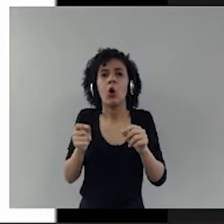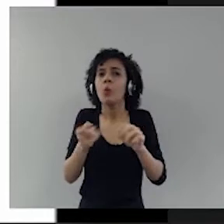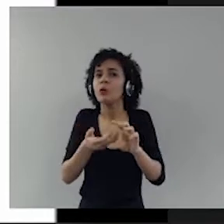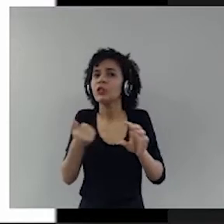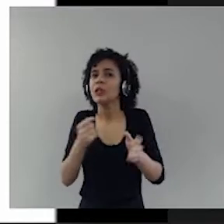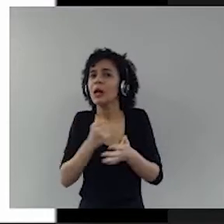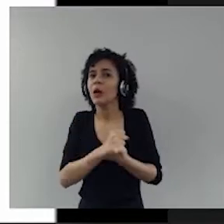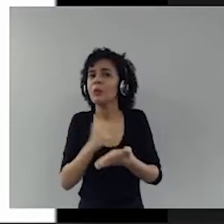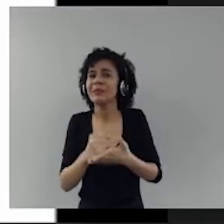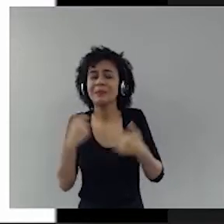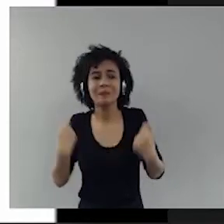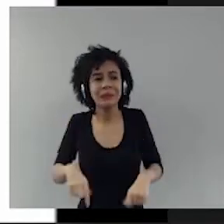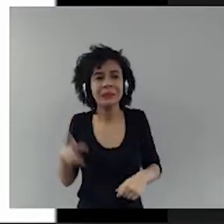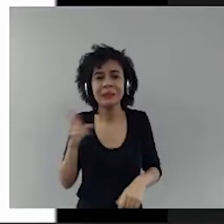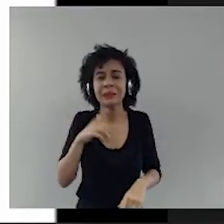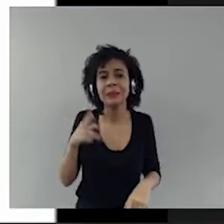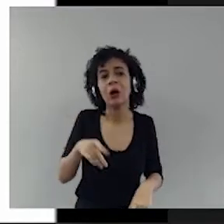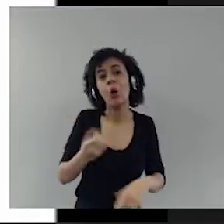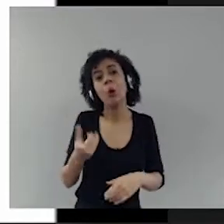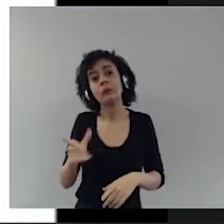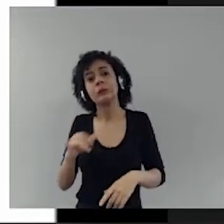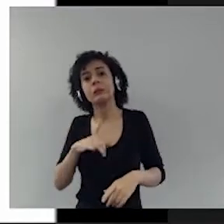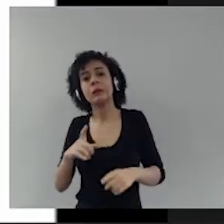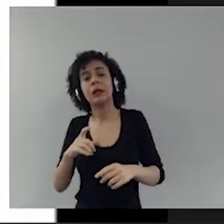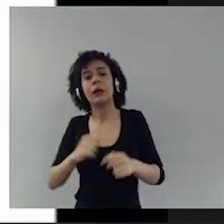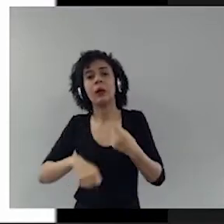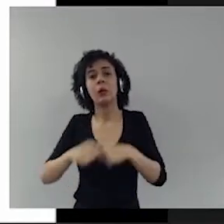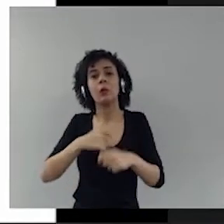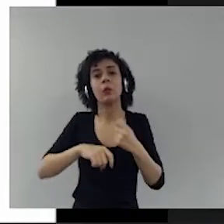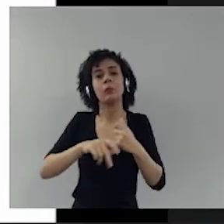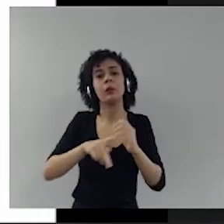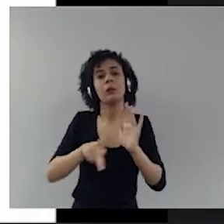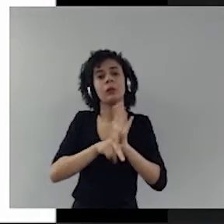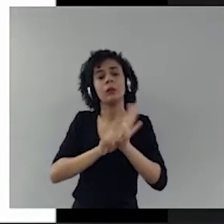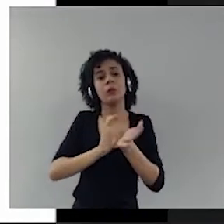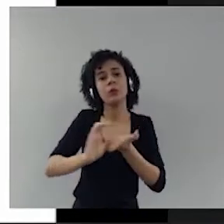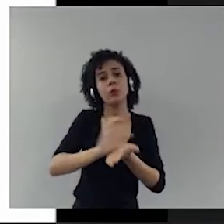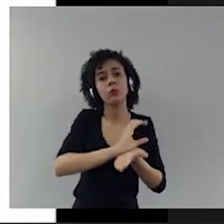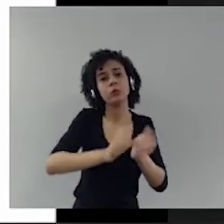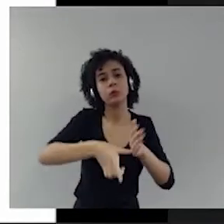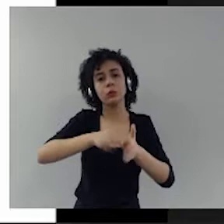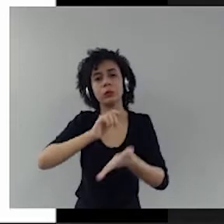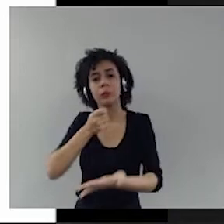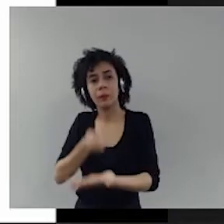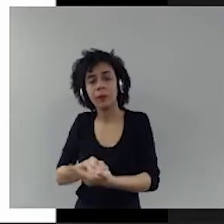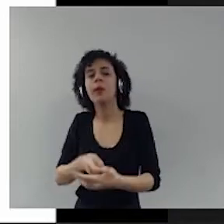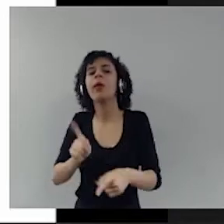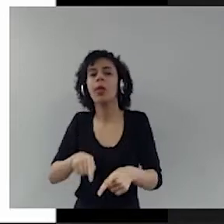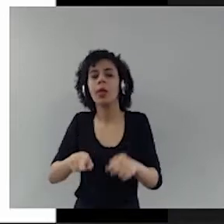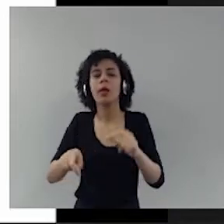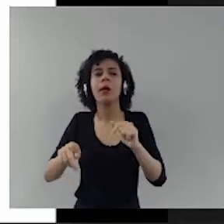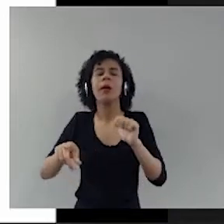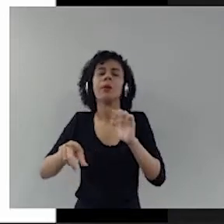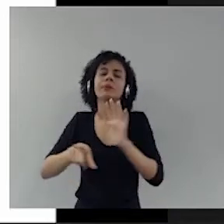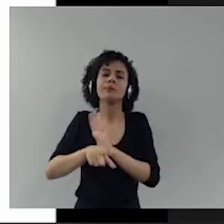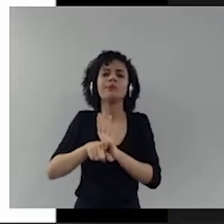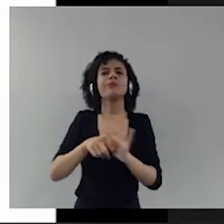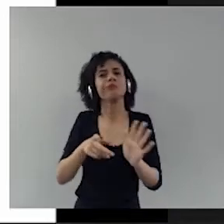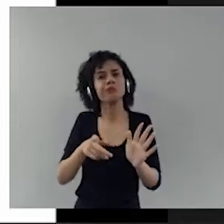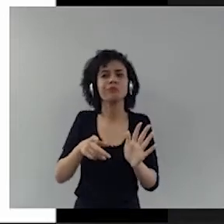contratação ou quando o velho economia de recursos por meio da antecipação de pagamento também é uma medida que